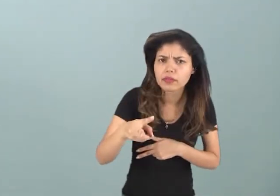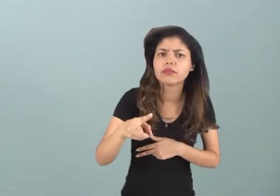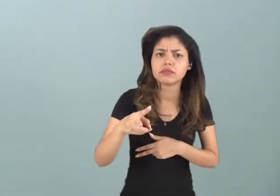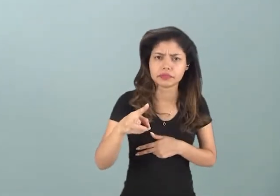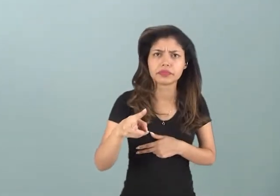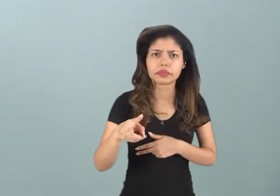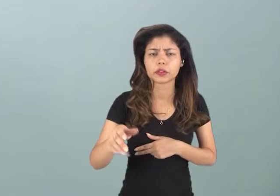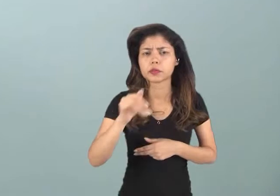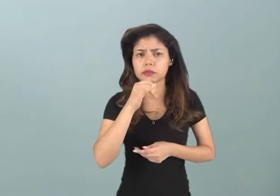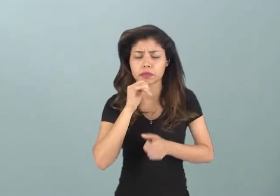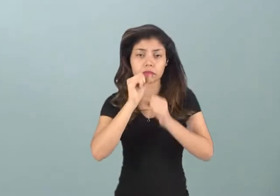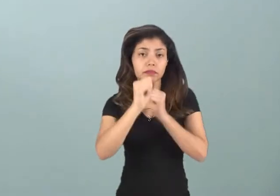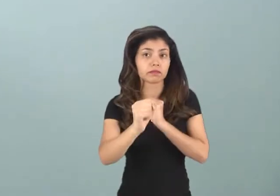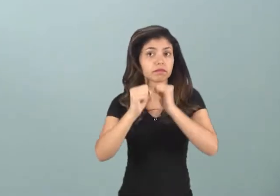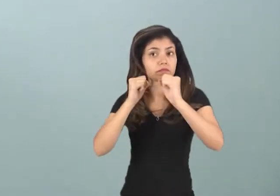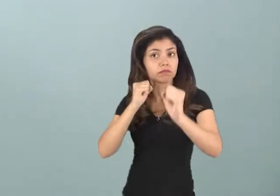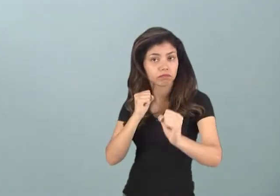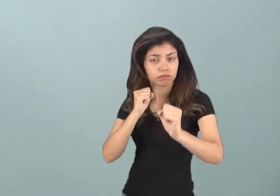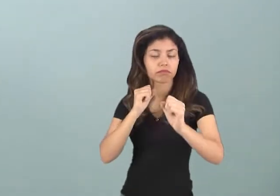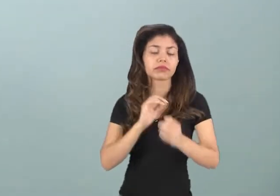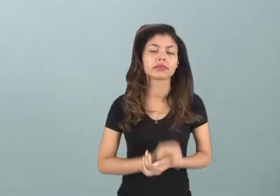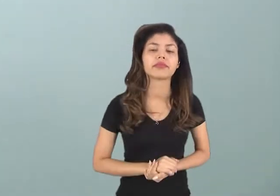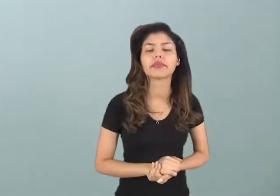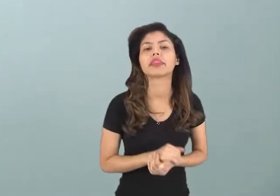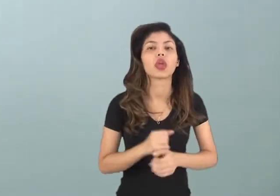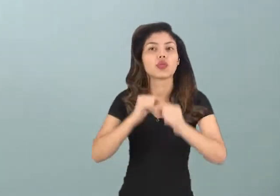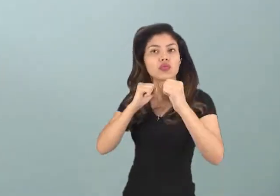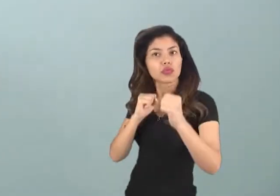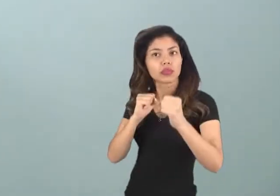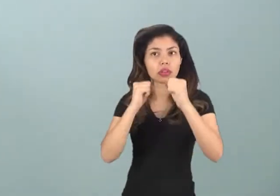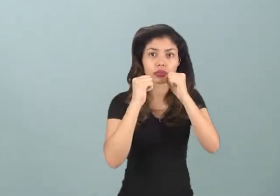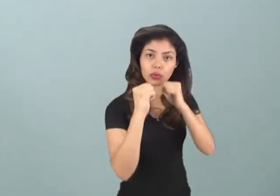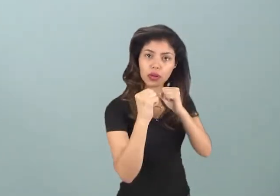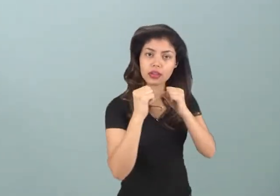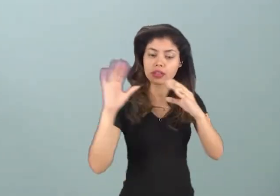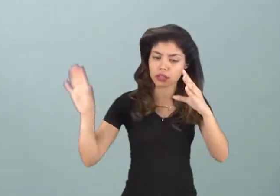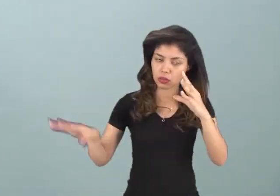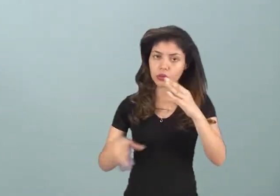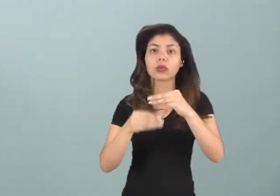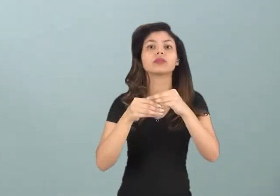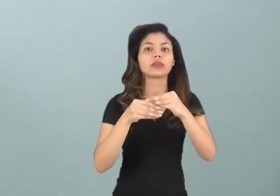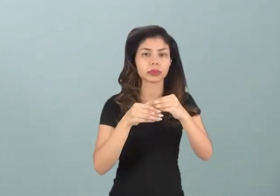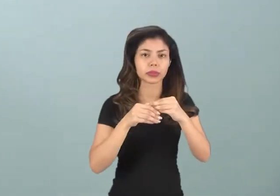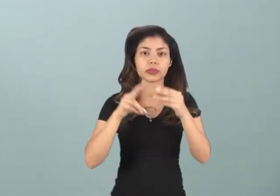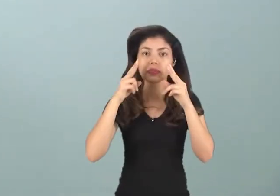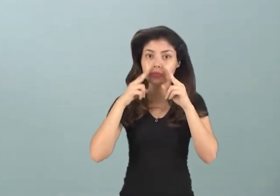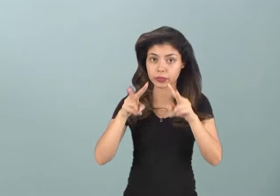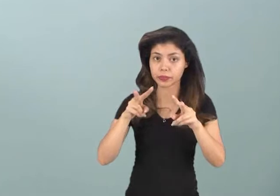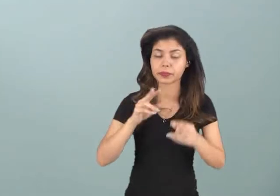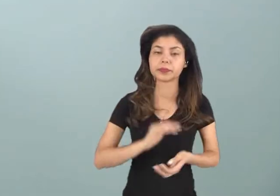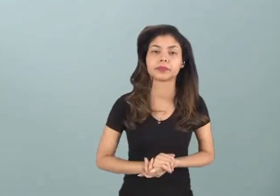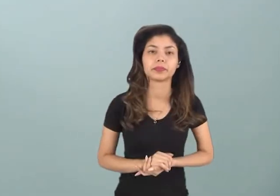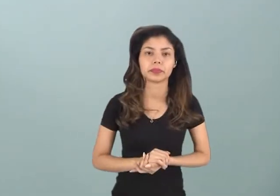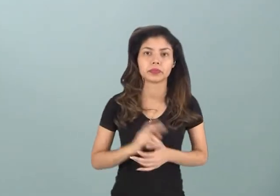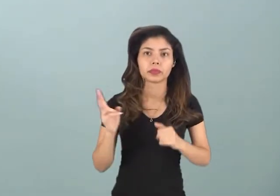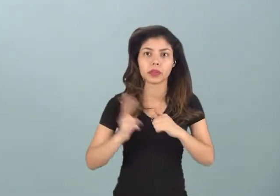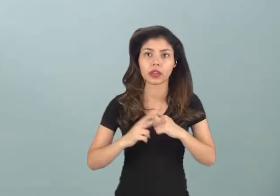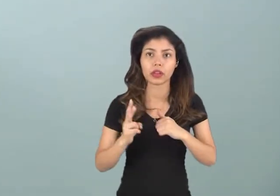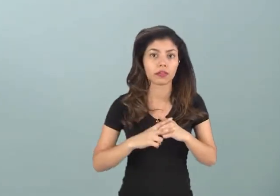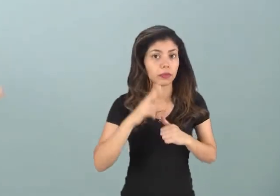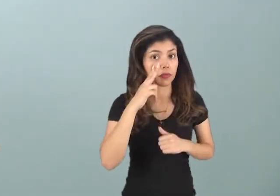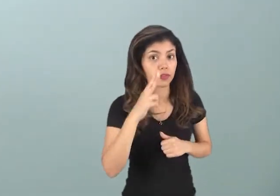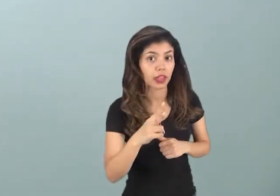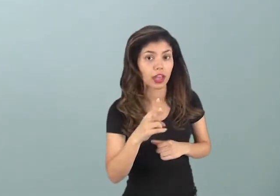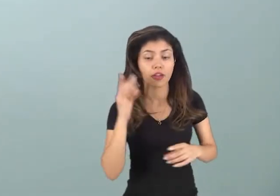os lutadores, né, que foram vistos. Lutadores é o complemento do verbo ver, né? O verbo se